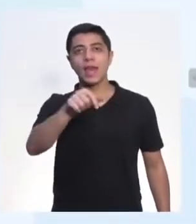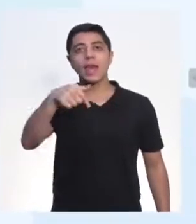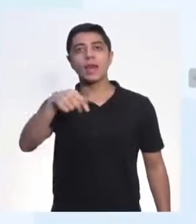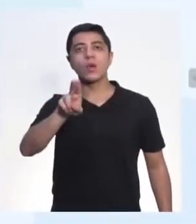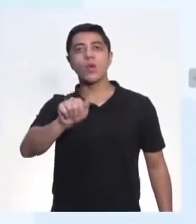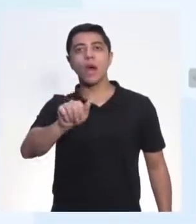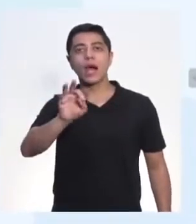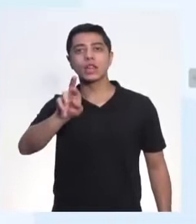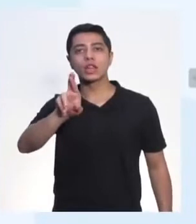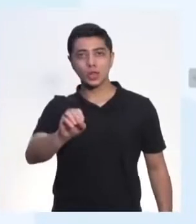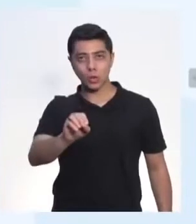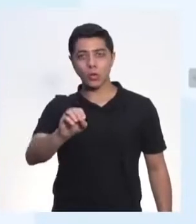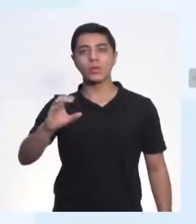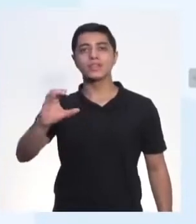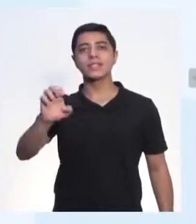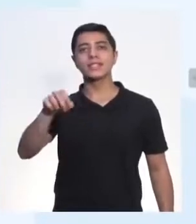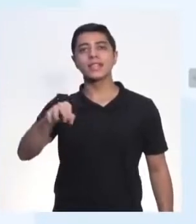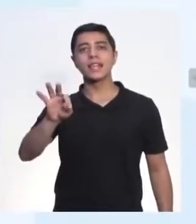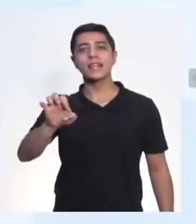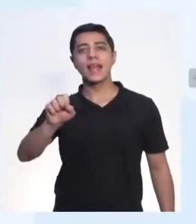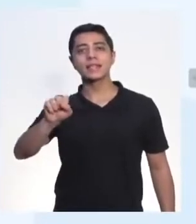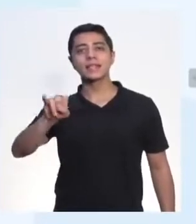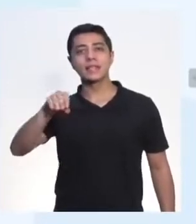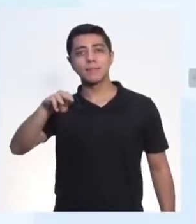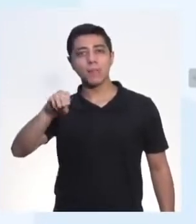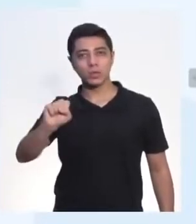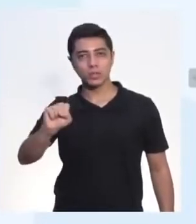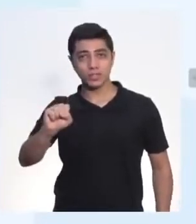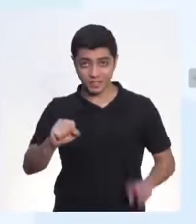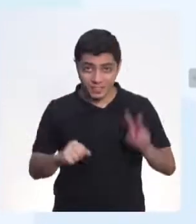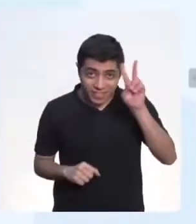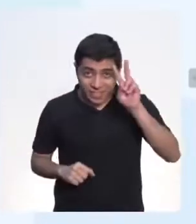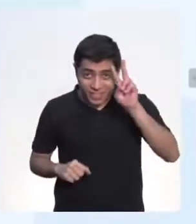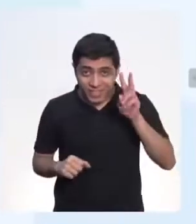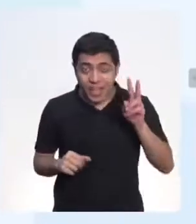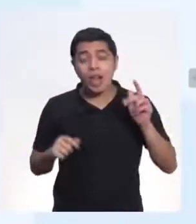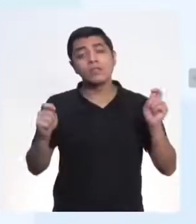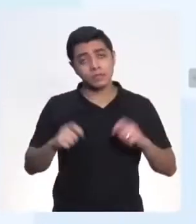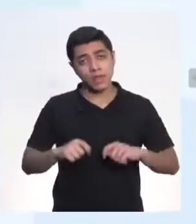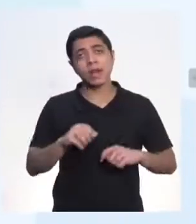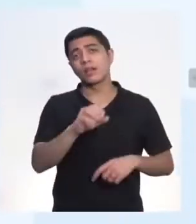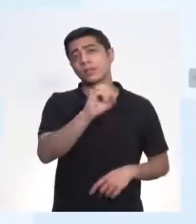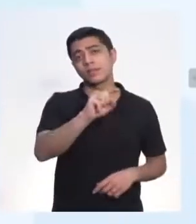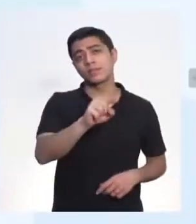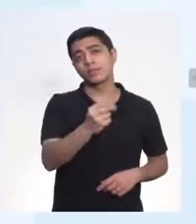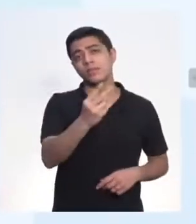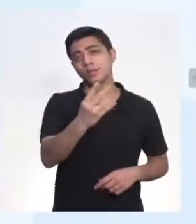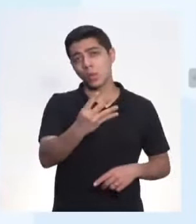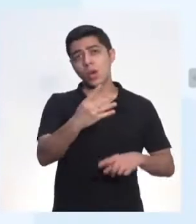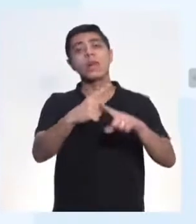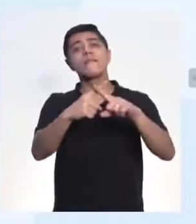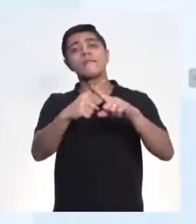24 centésimos por 100, nós chegamos em 24%.